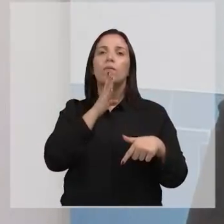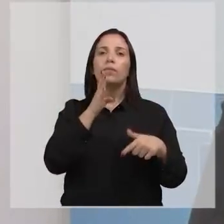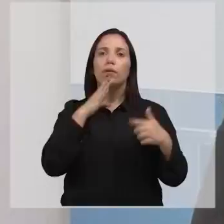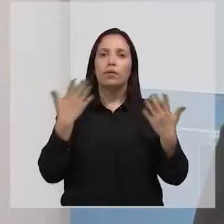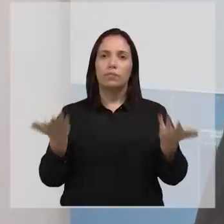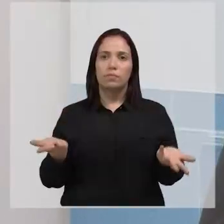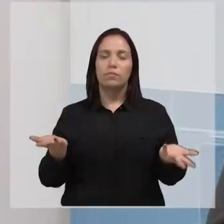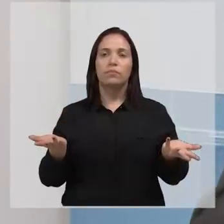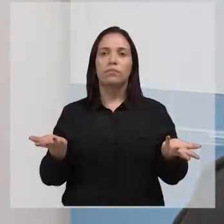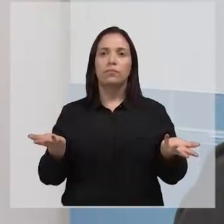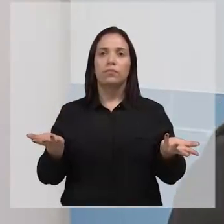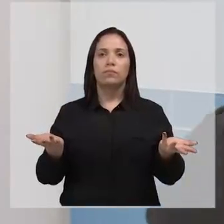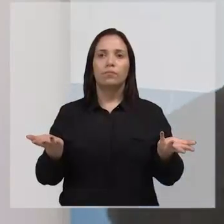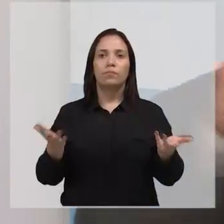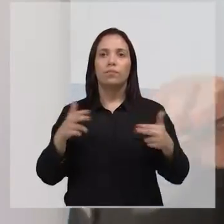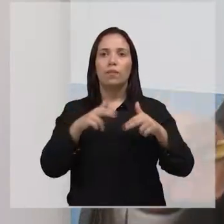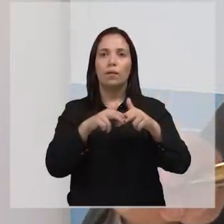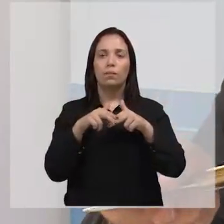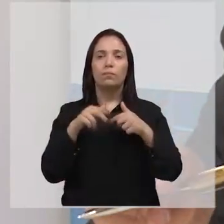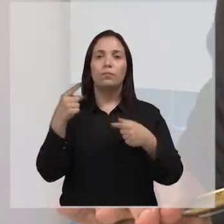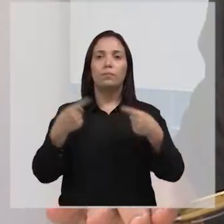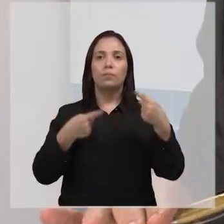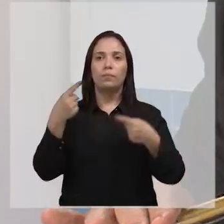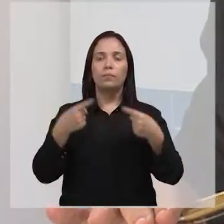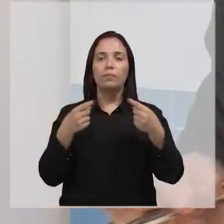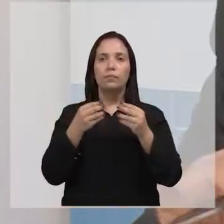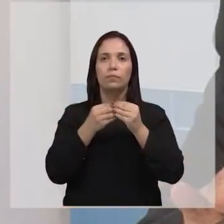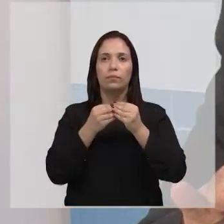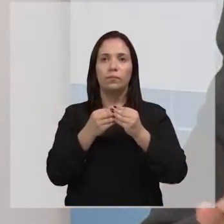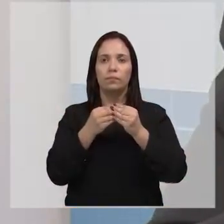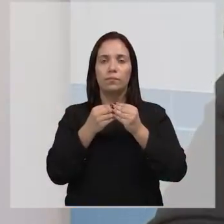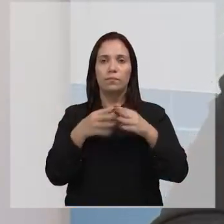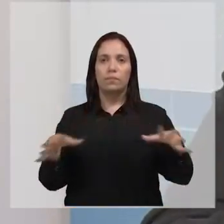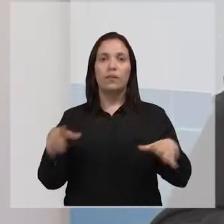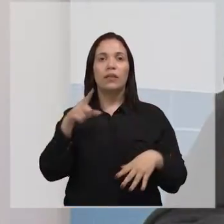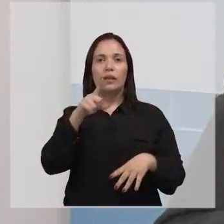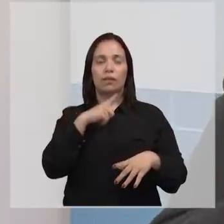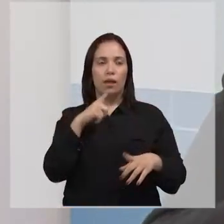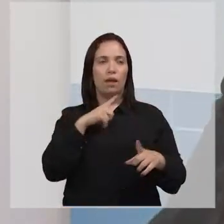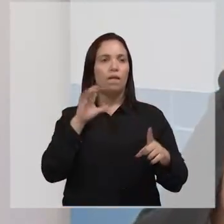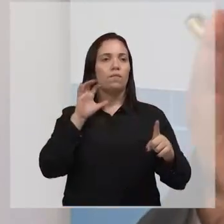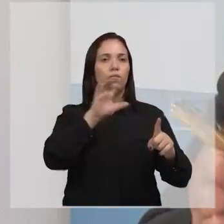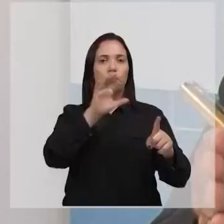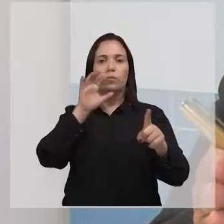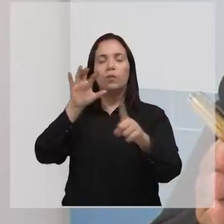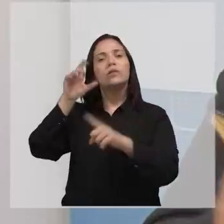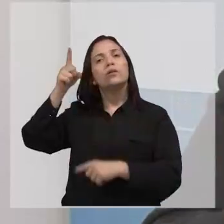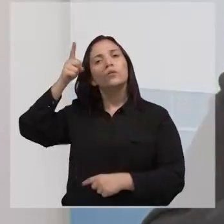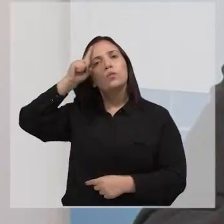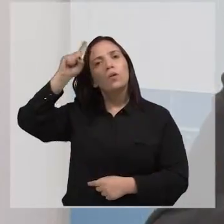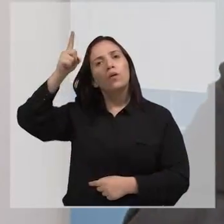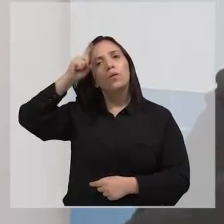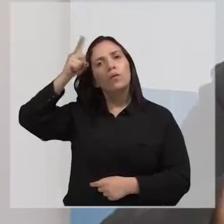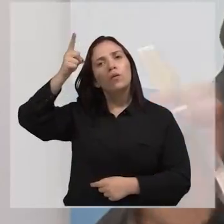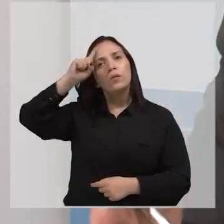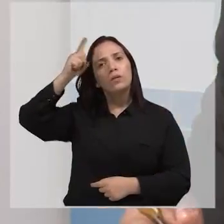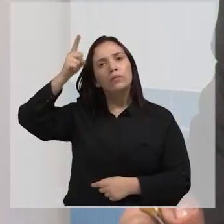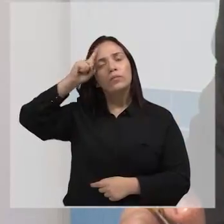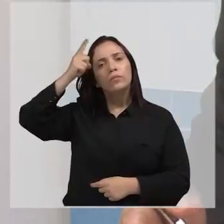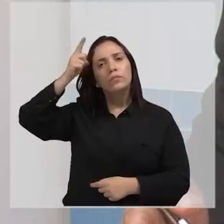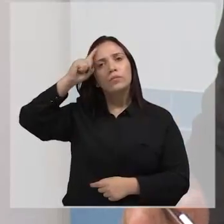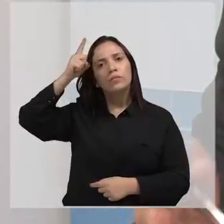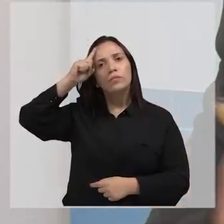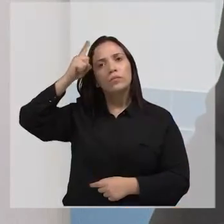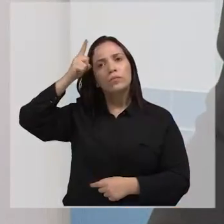com o seu anseio e com a destruição da classe política, que ela vem fazendo sistematicamente, diariamente,